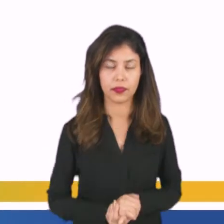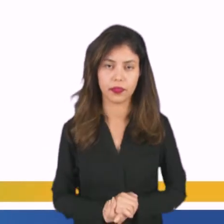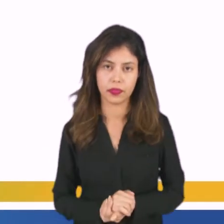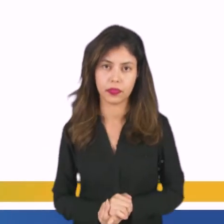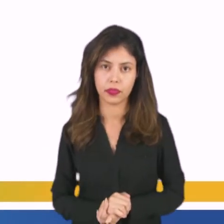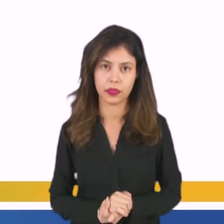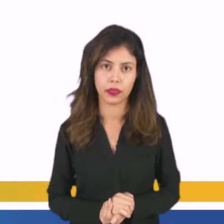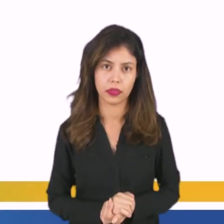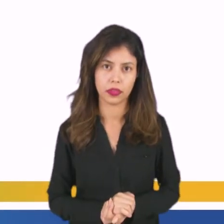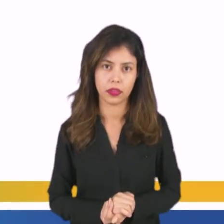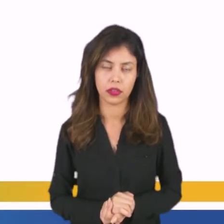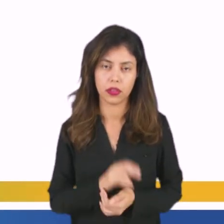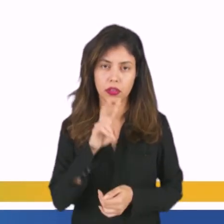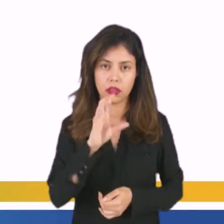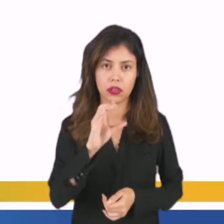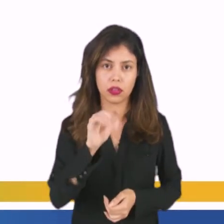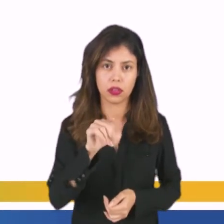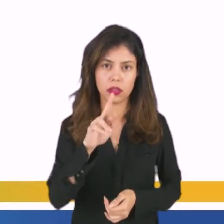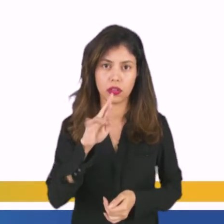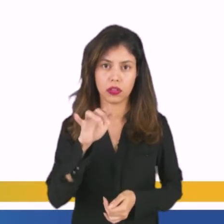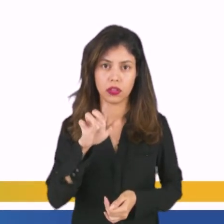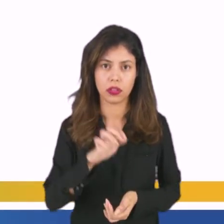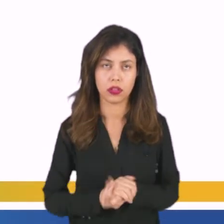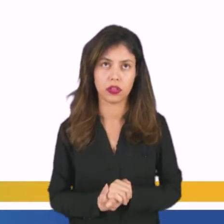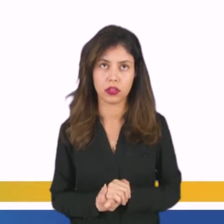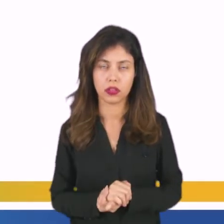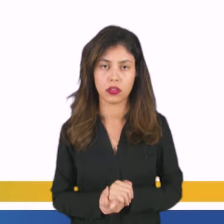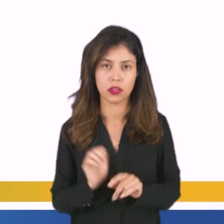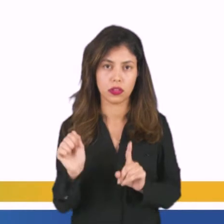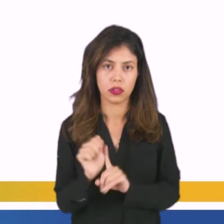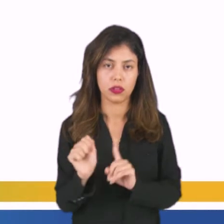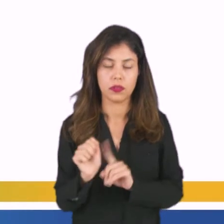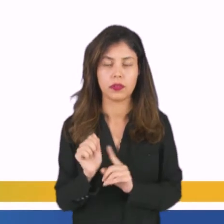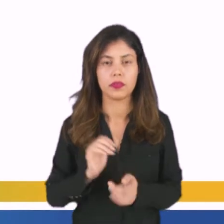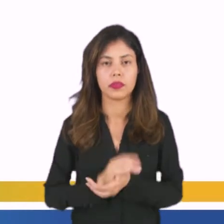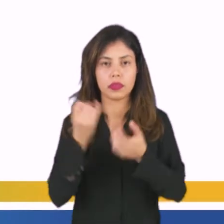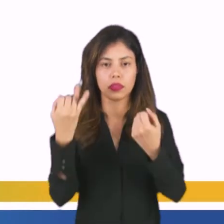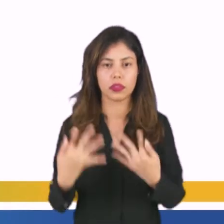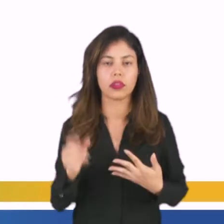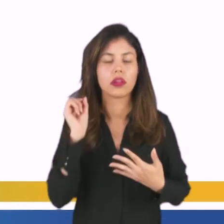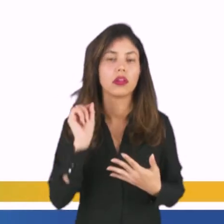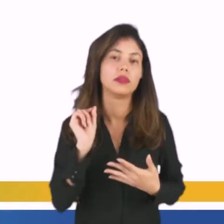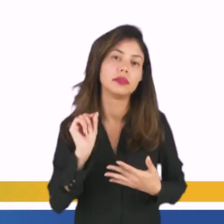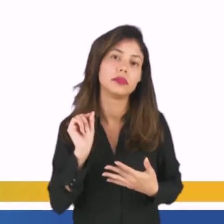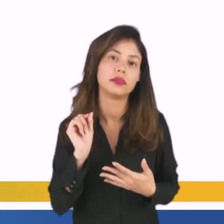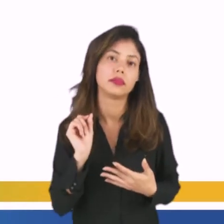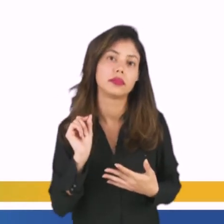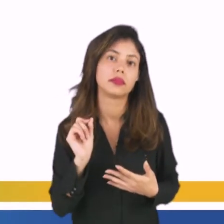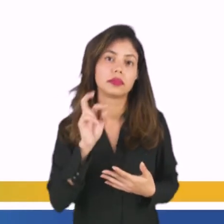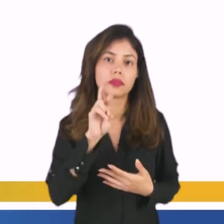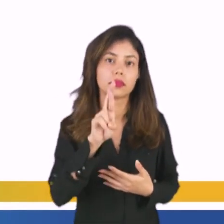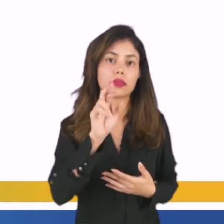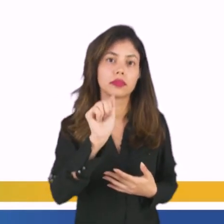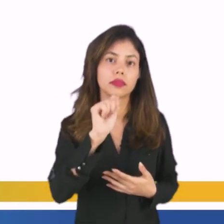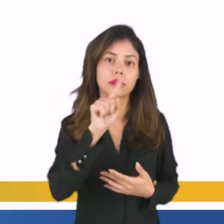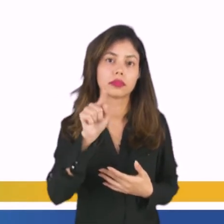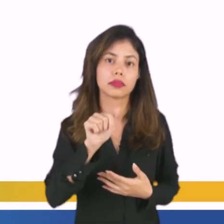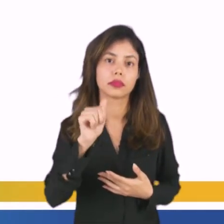é a constante A. E essa constante nós vamos dizer aqui que ela é a nossa